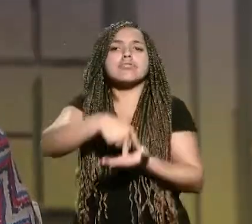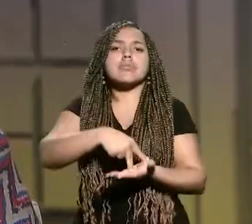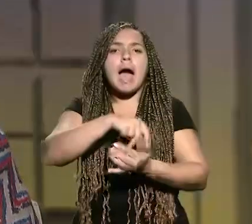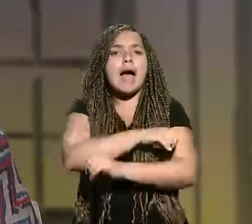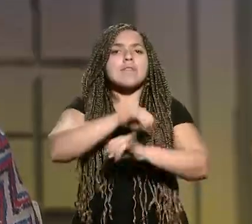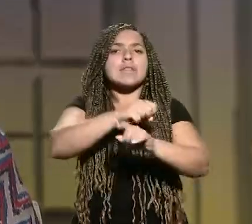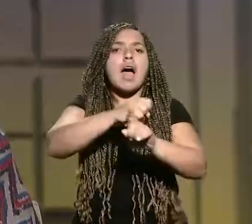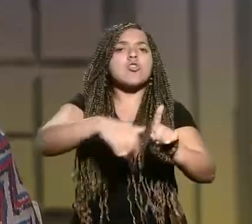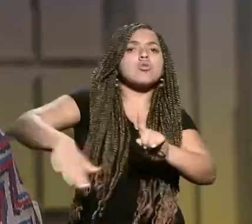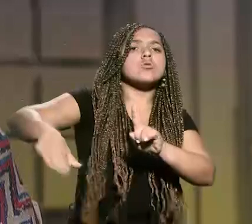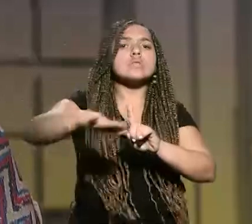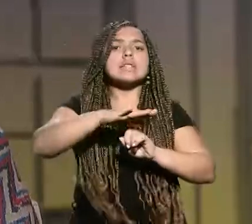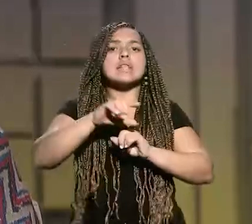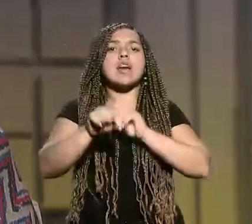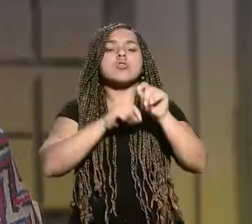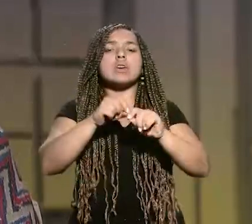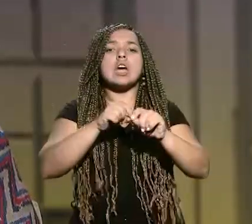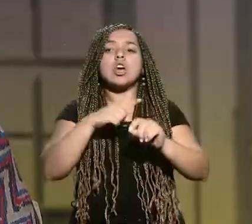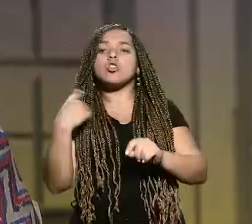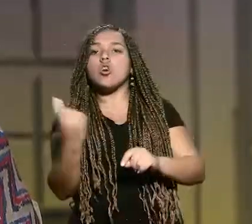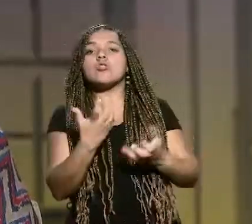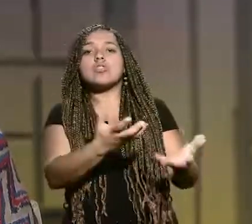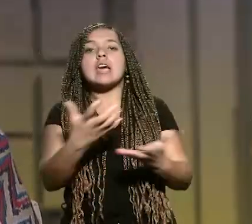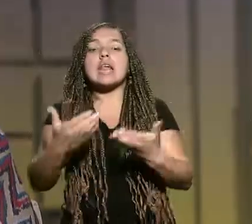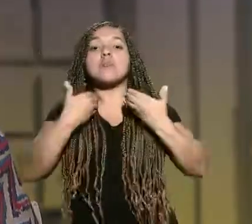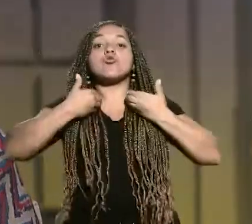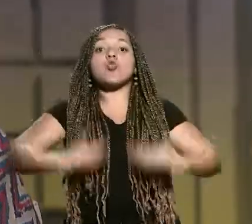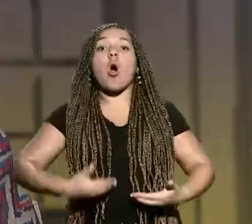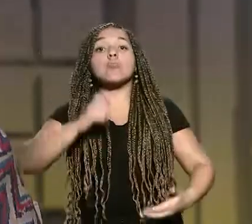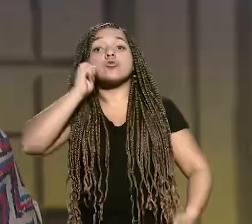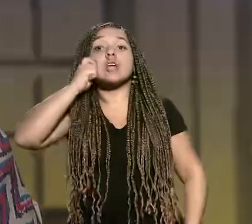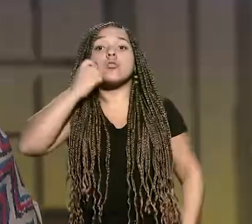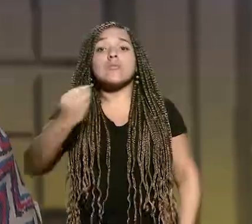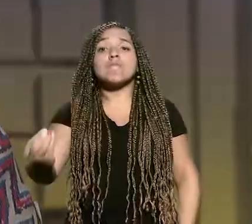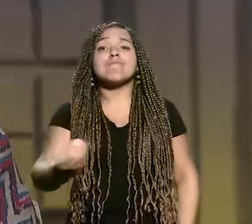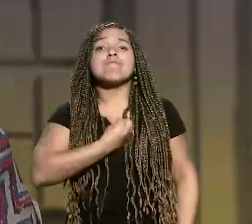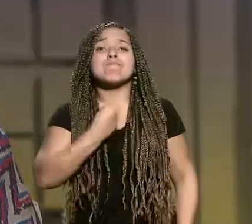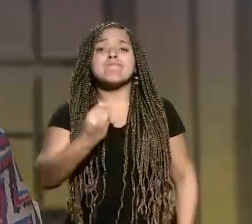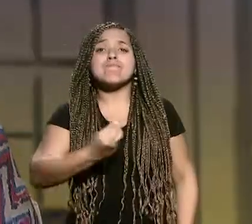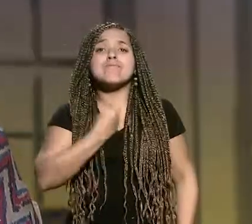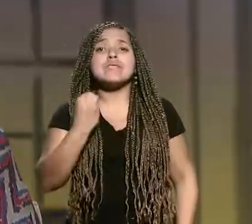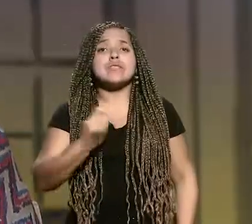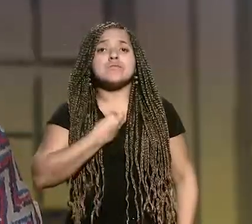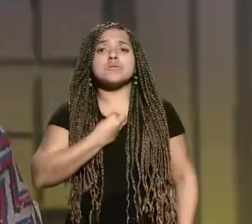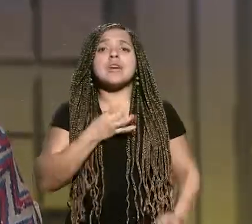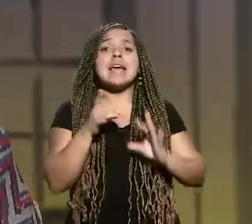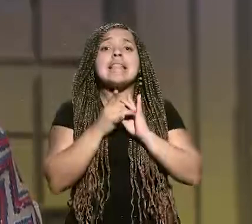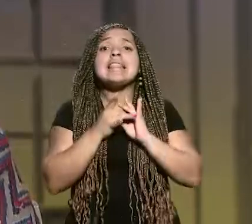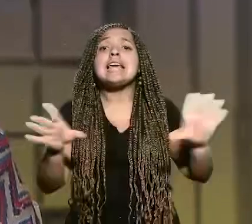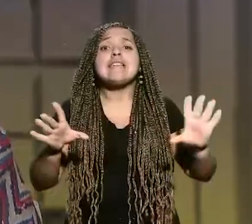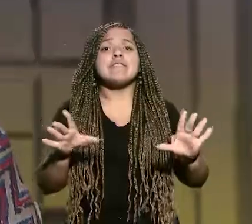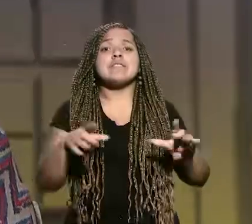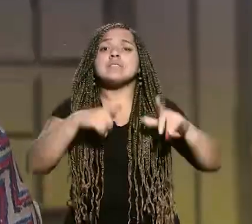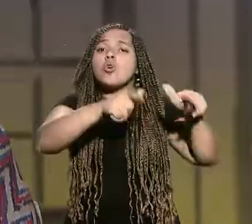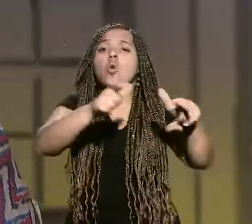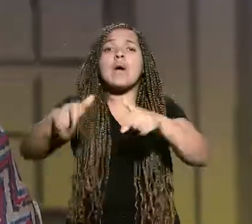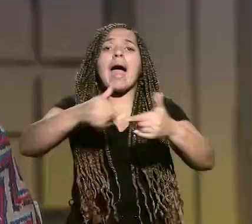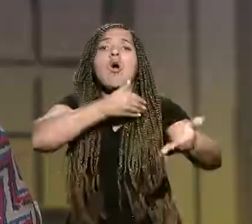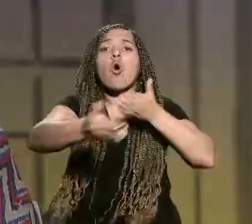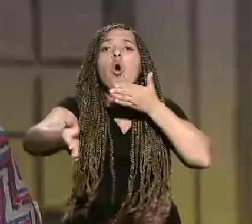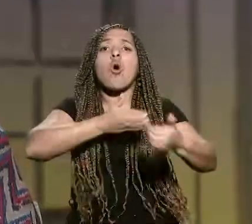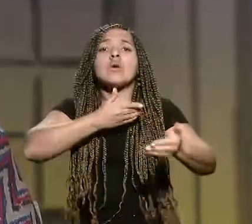sido importantíssimo por conta da legisladora que foi morta, e ela estava numa atividade